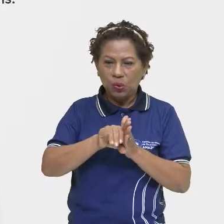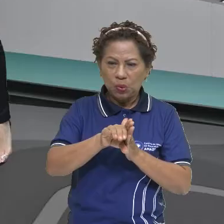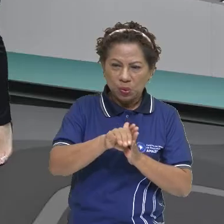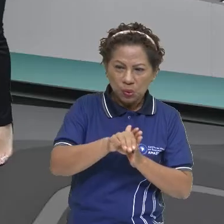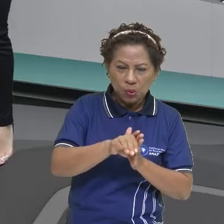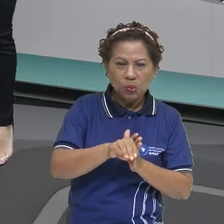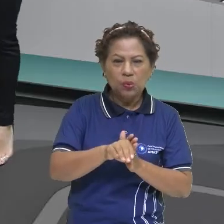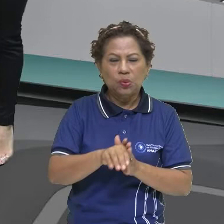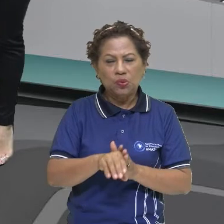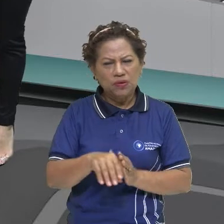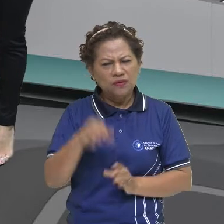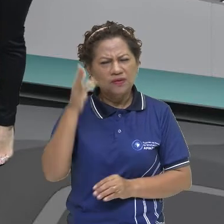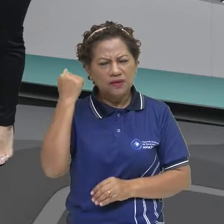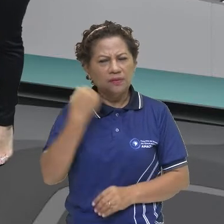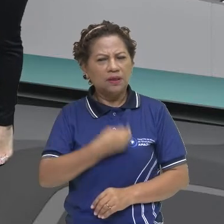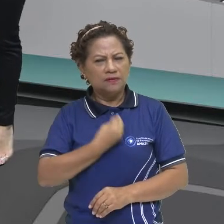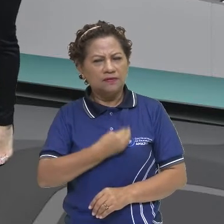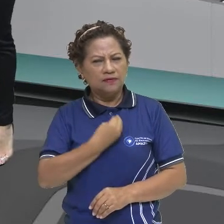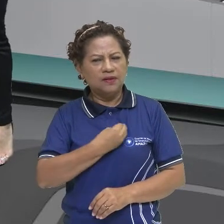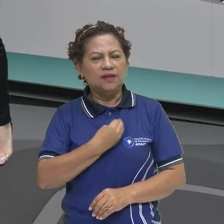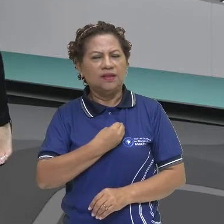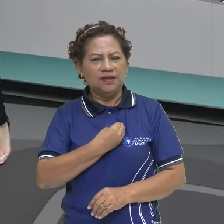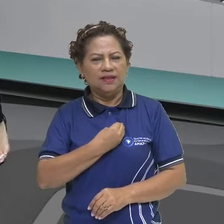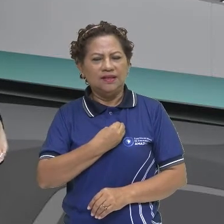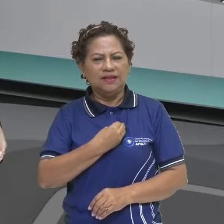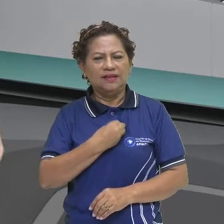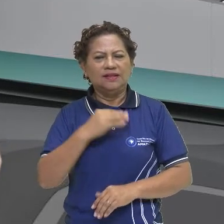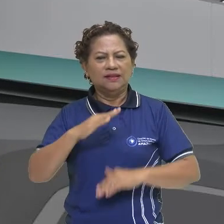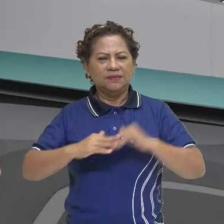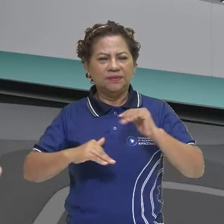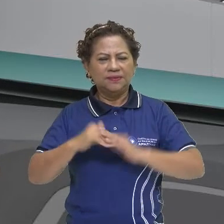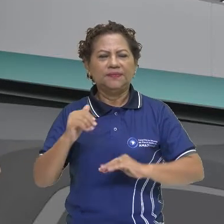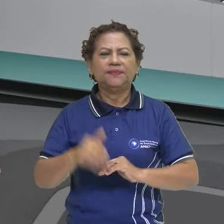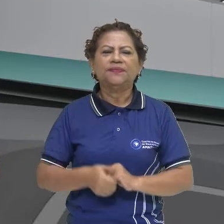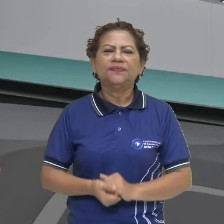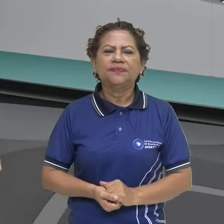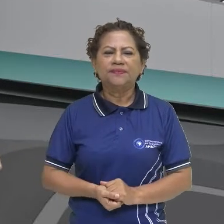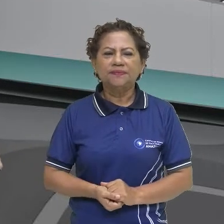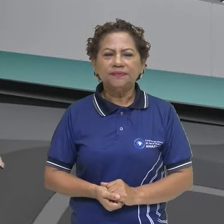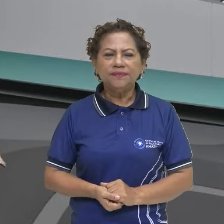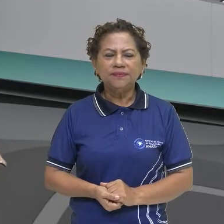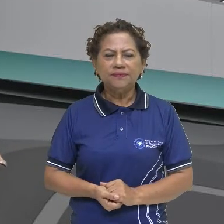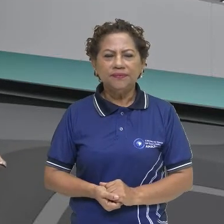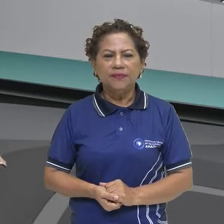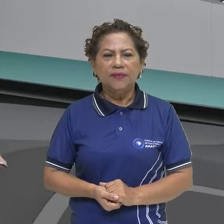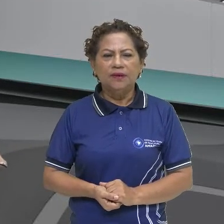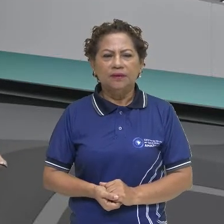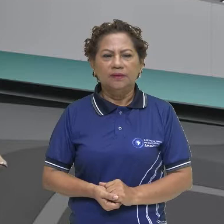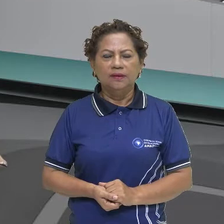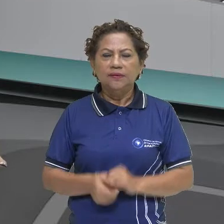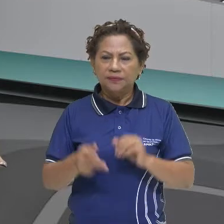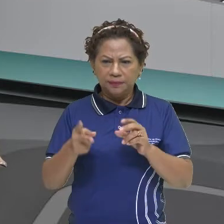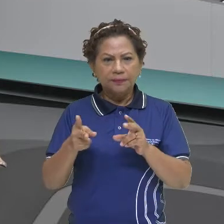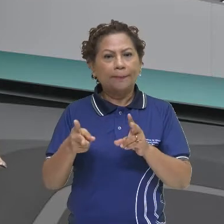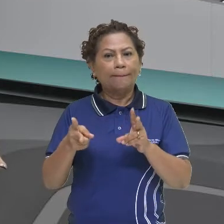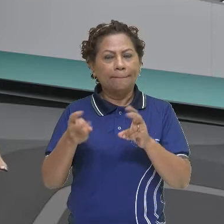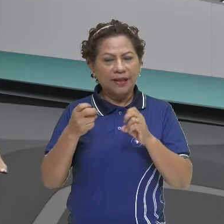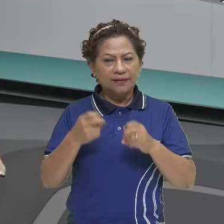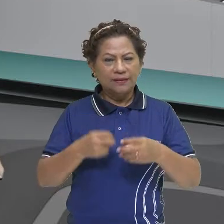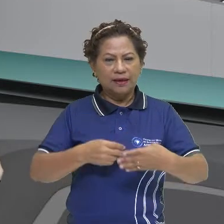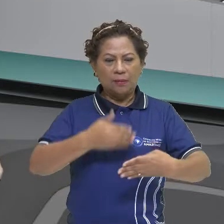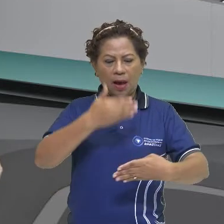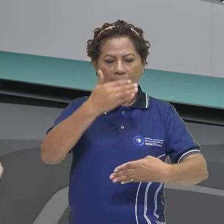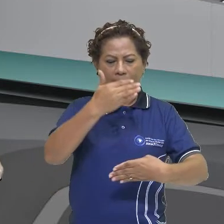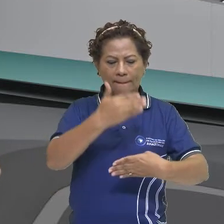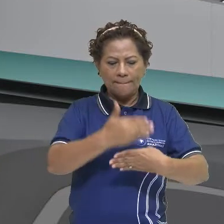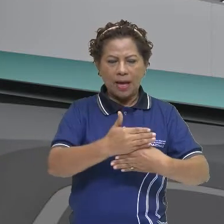uma. Inclusive, ela estava no início da nossa aula, né? E você percebe que o desenho dele,